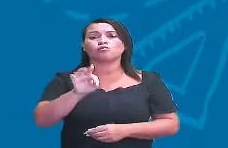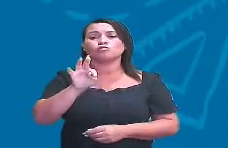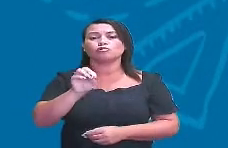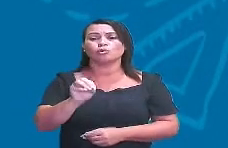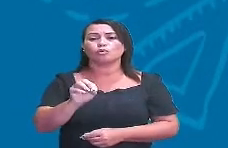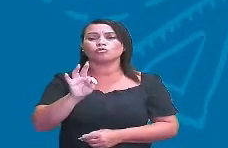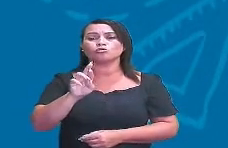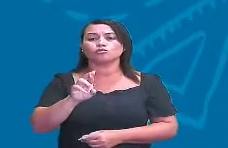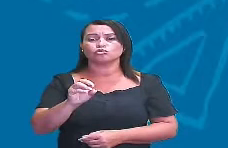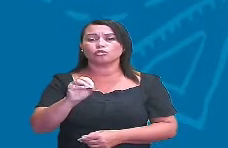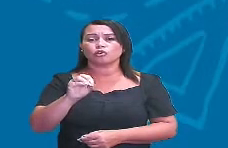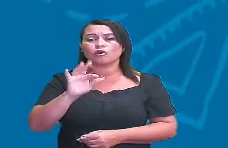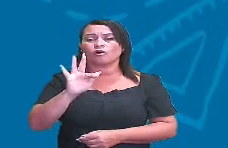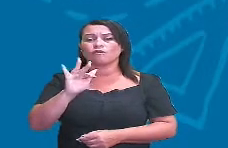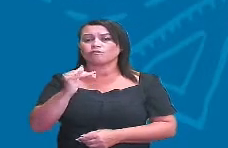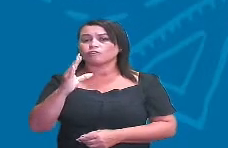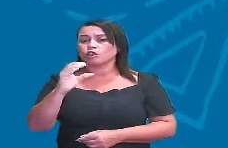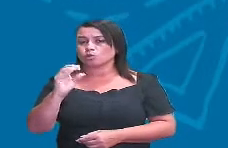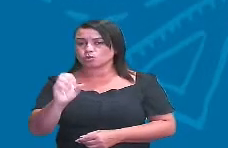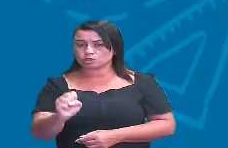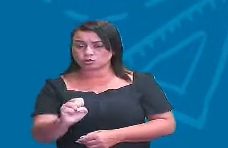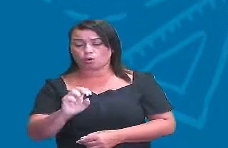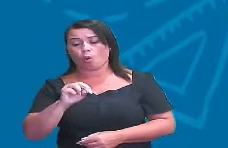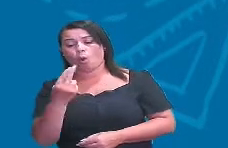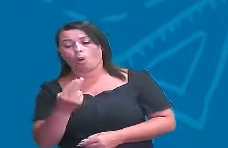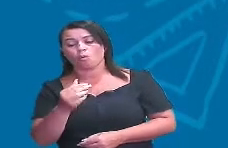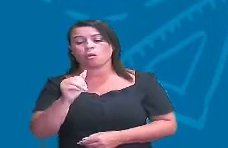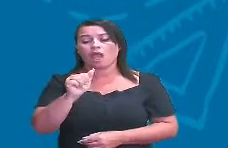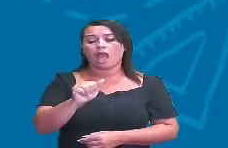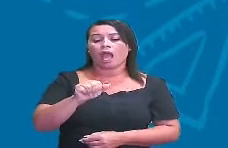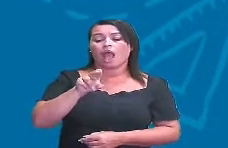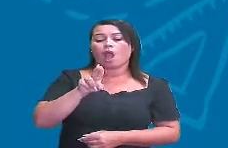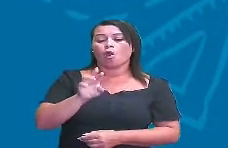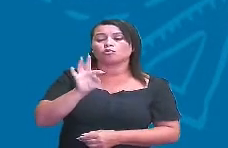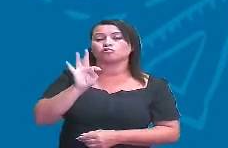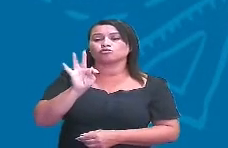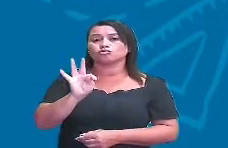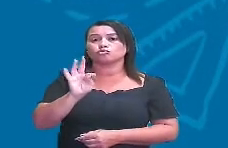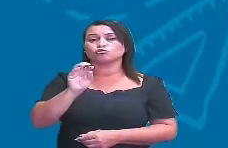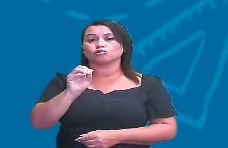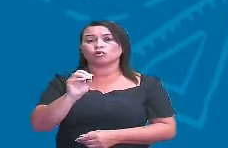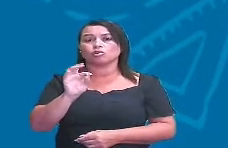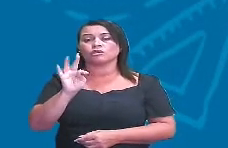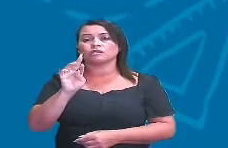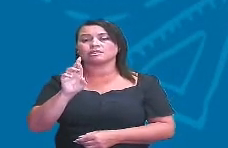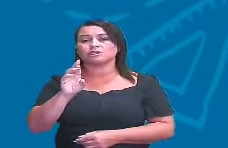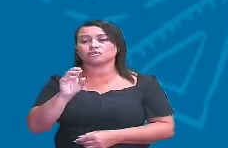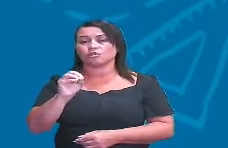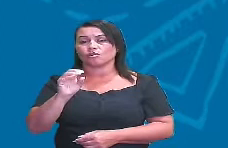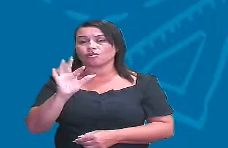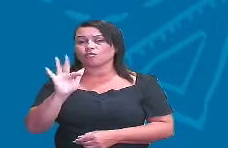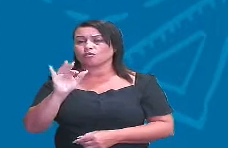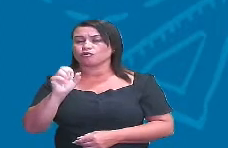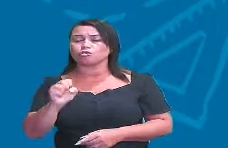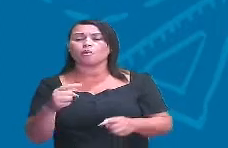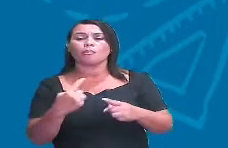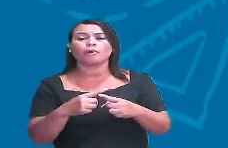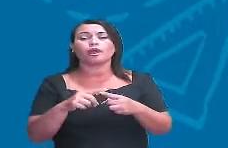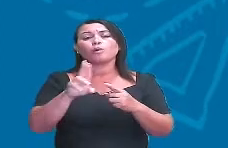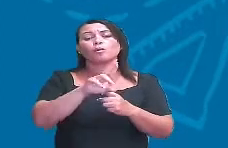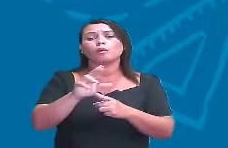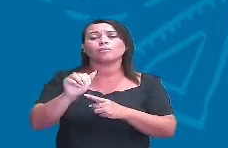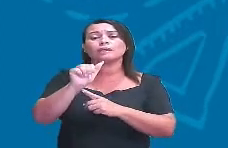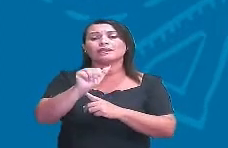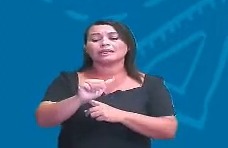autotróficos. Lembrem esse nome daí, autótrofos ou autotróficos, porque auto significa que